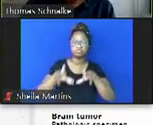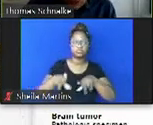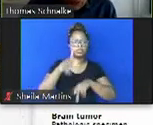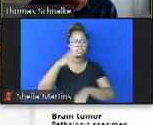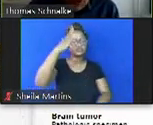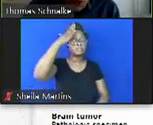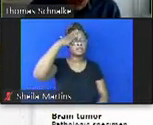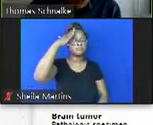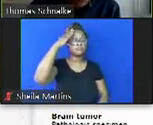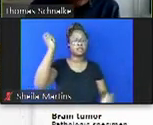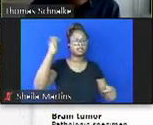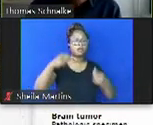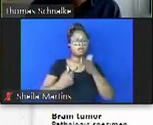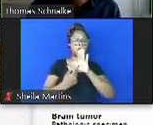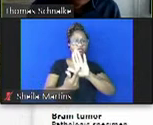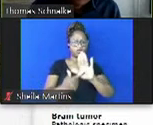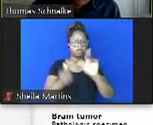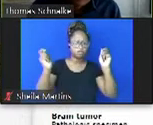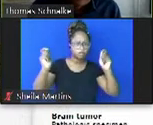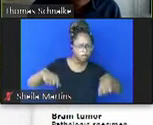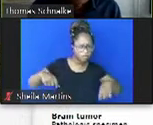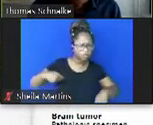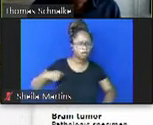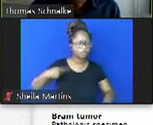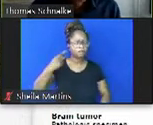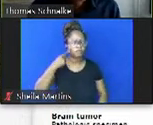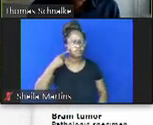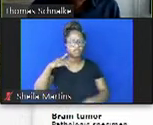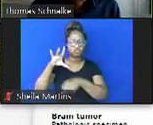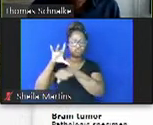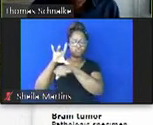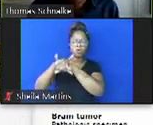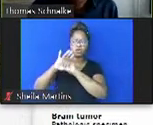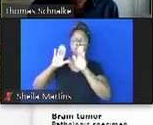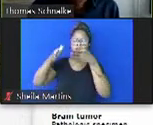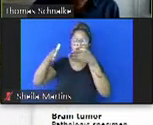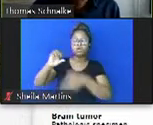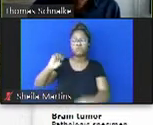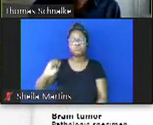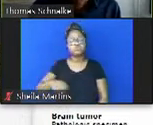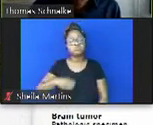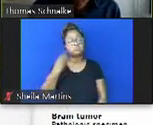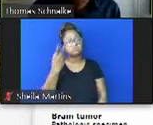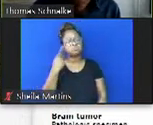deveriam mostrar doenças específicas ou se